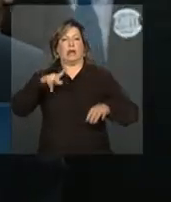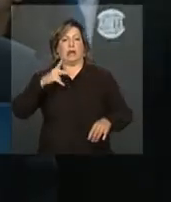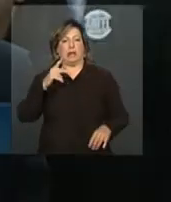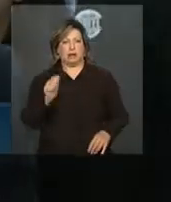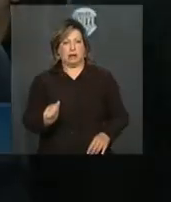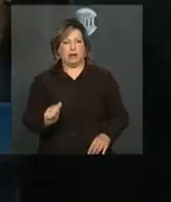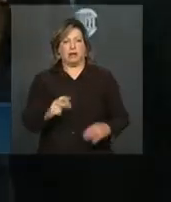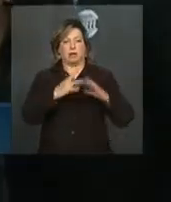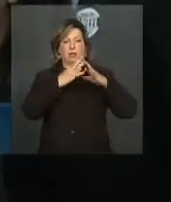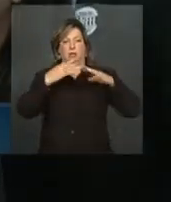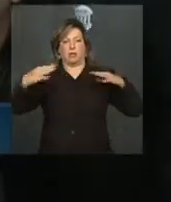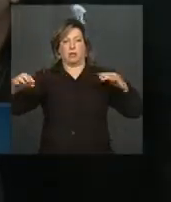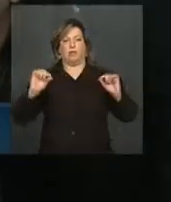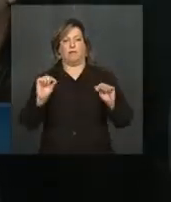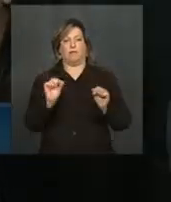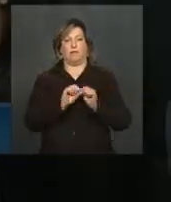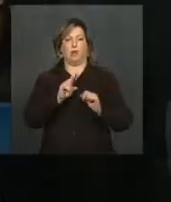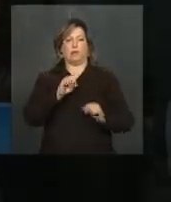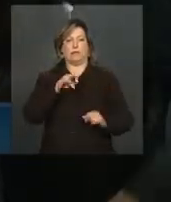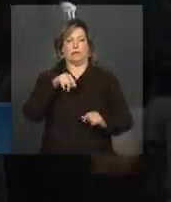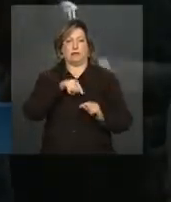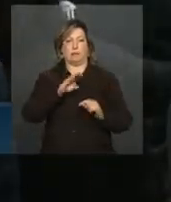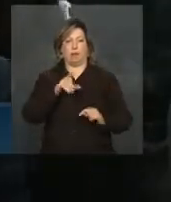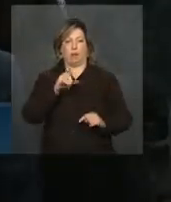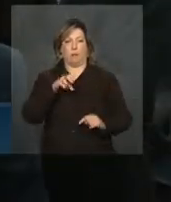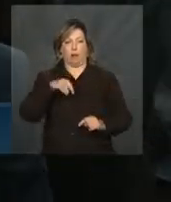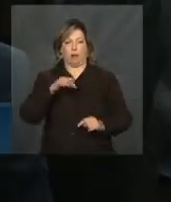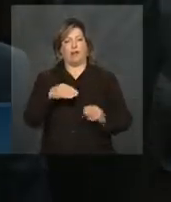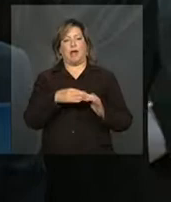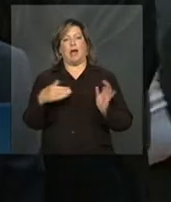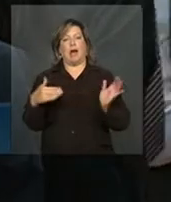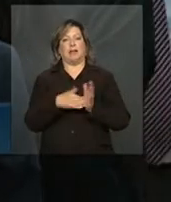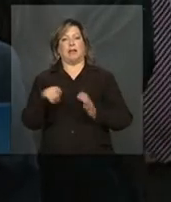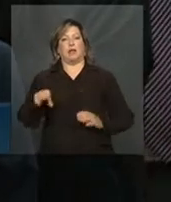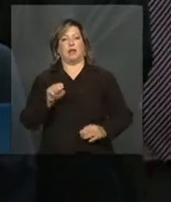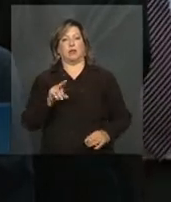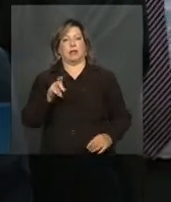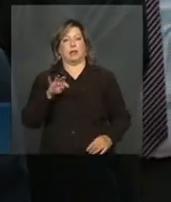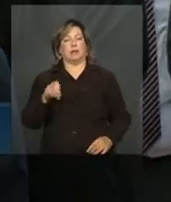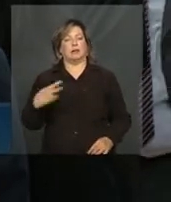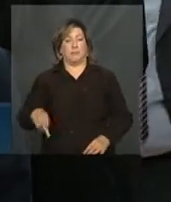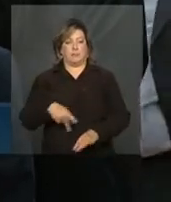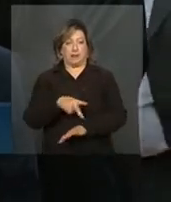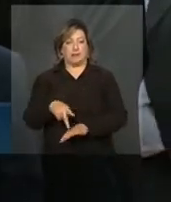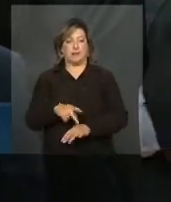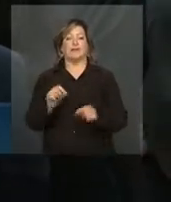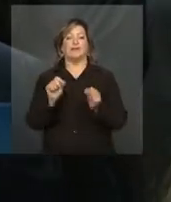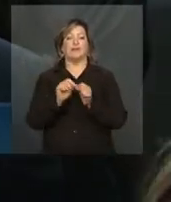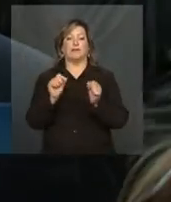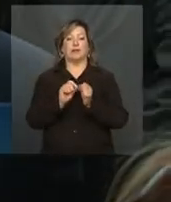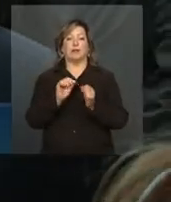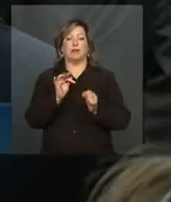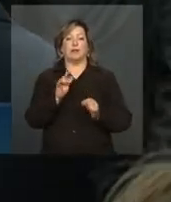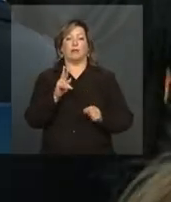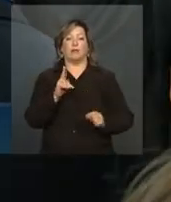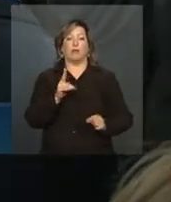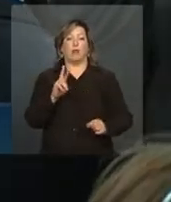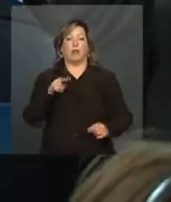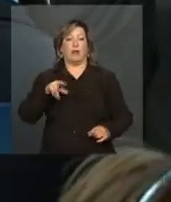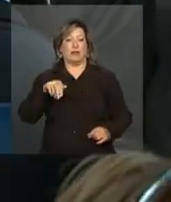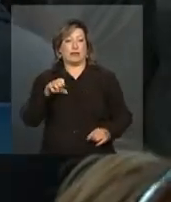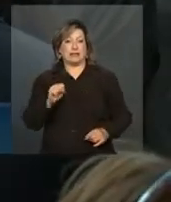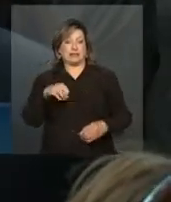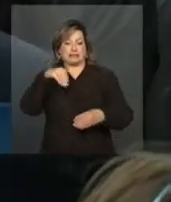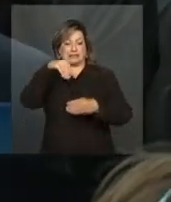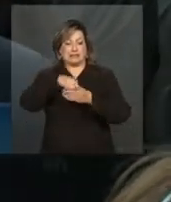vai levar então a energia da usina de Belo Monte até o Sudeste do país é form por Furnas centrais